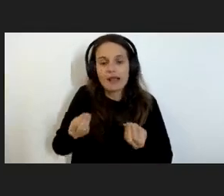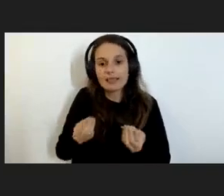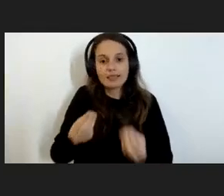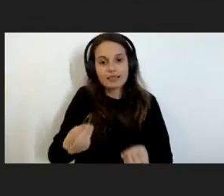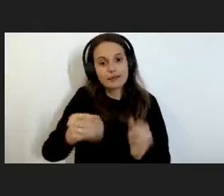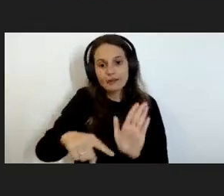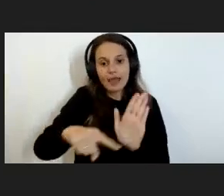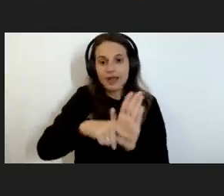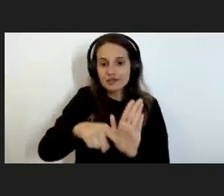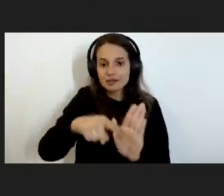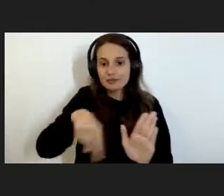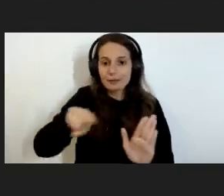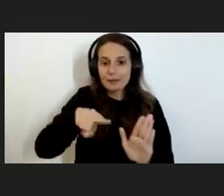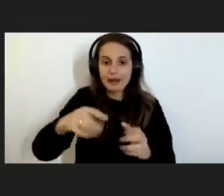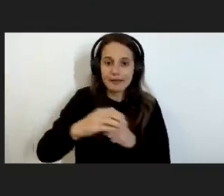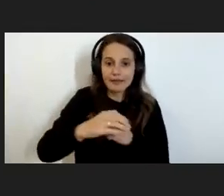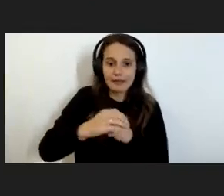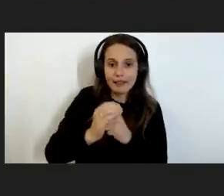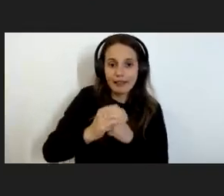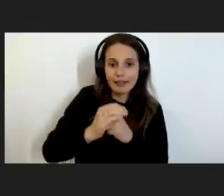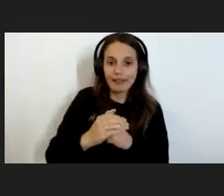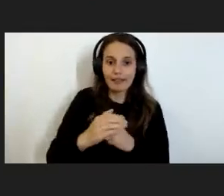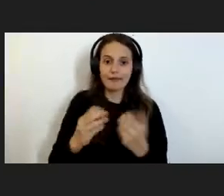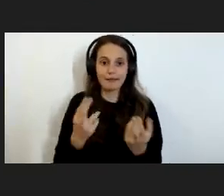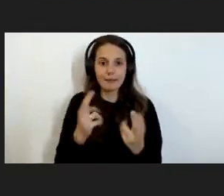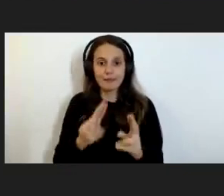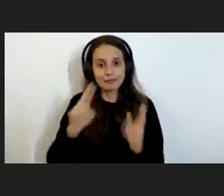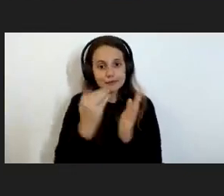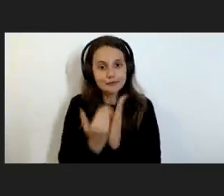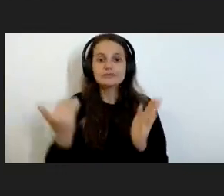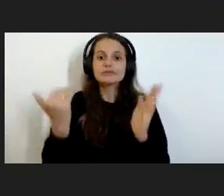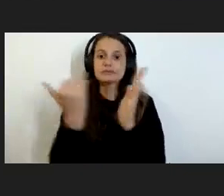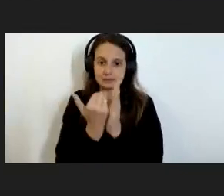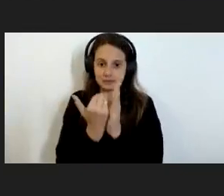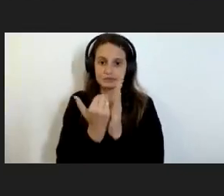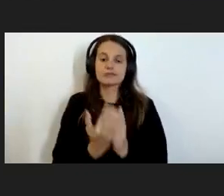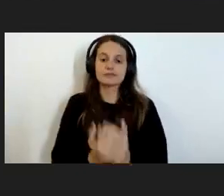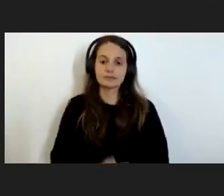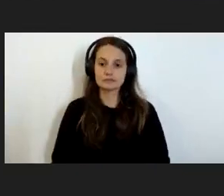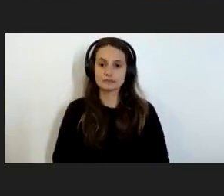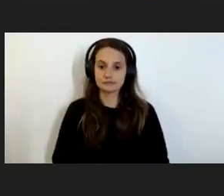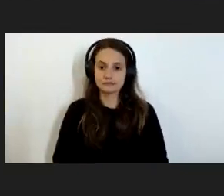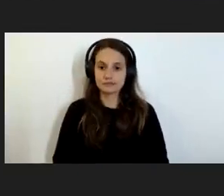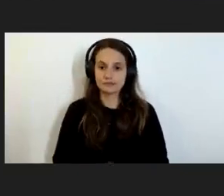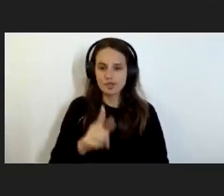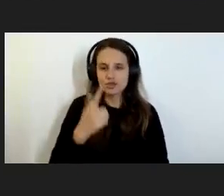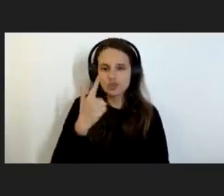essa sobrecarga. Deixa eu ver aqui. Vou ver aqui uma aguinha.